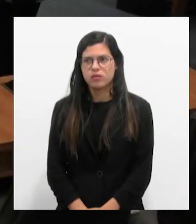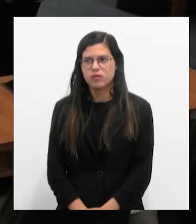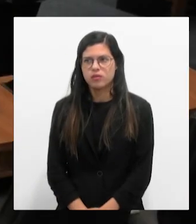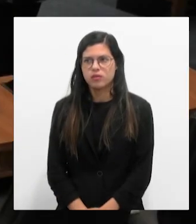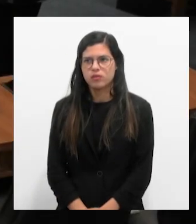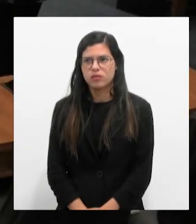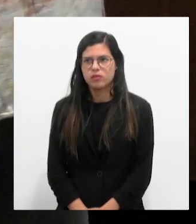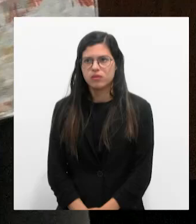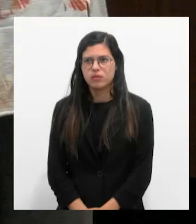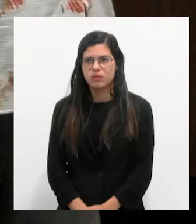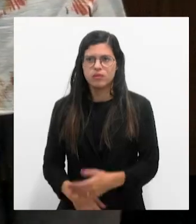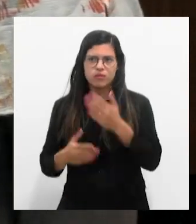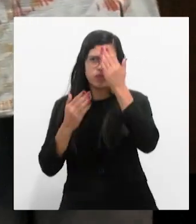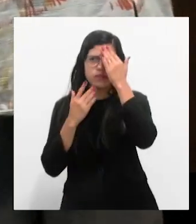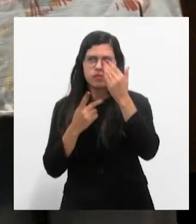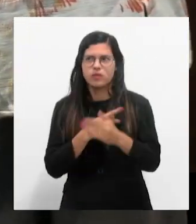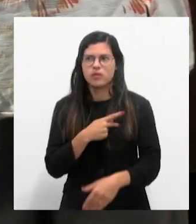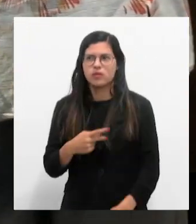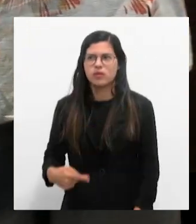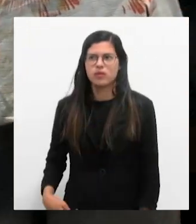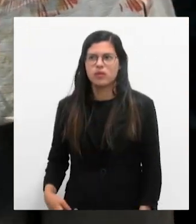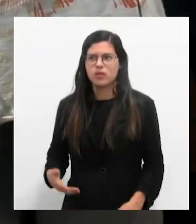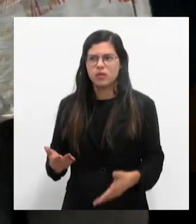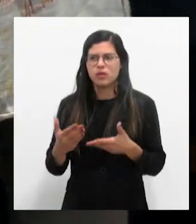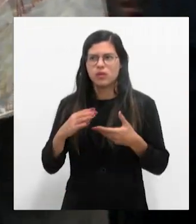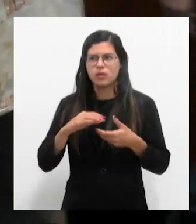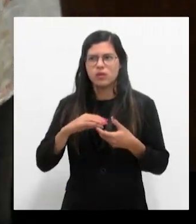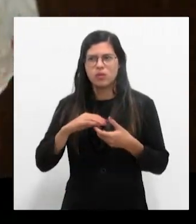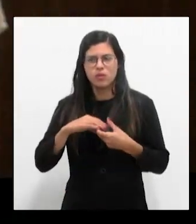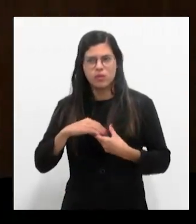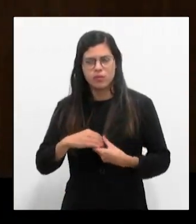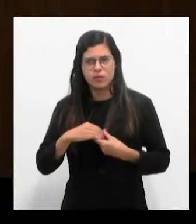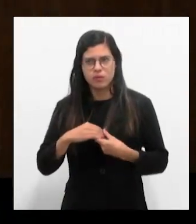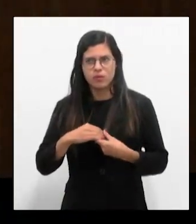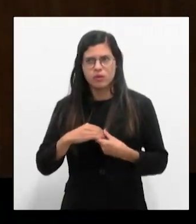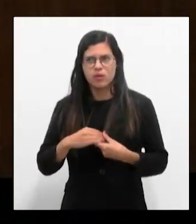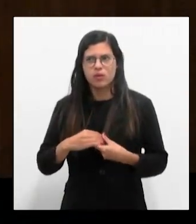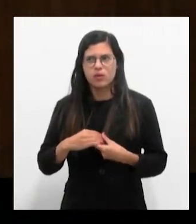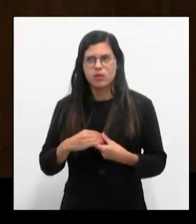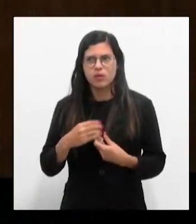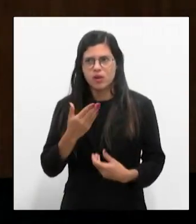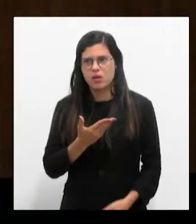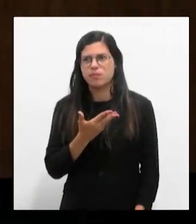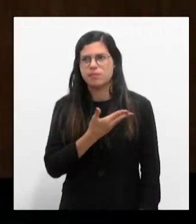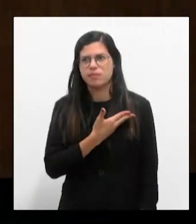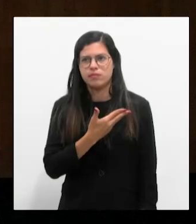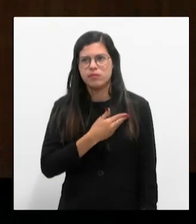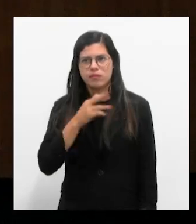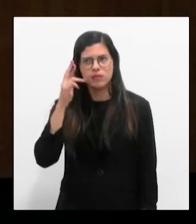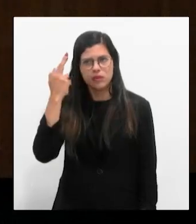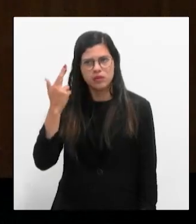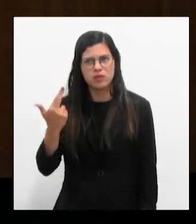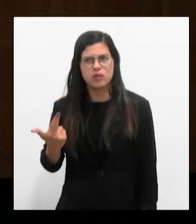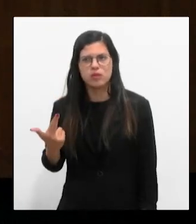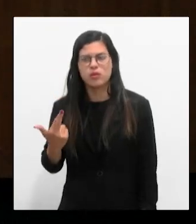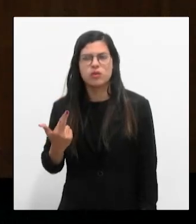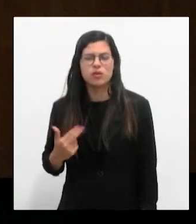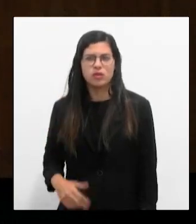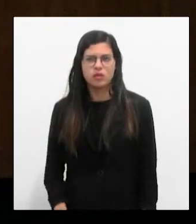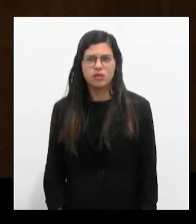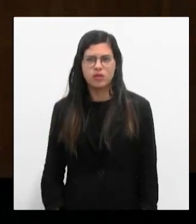Obrigada, presidente. Também gostaria de saudar muito nossa nobre colega Renata Souza por